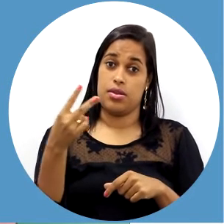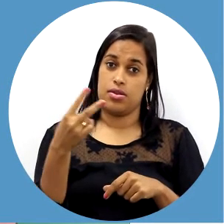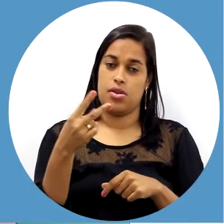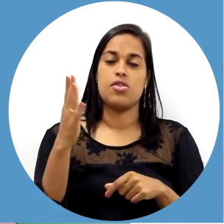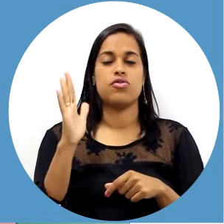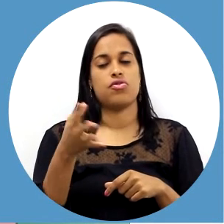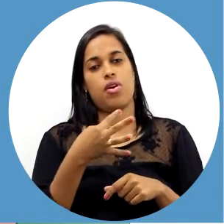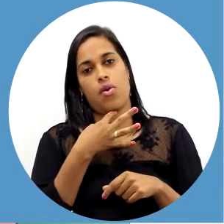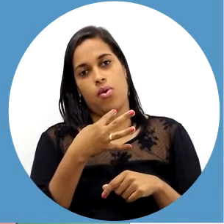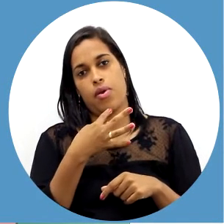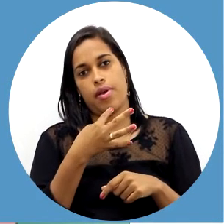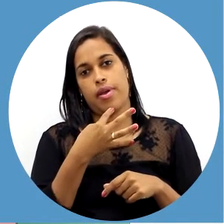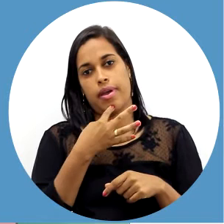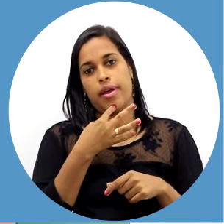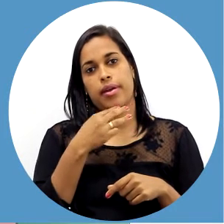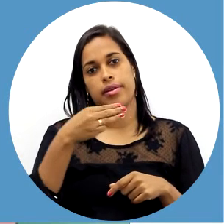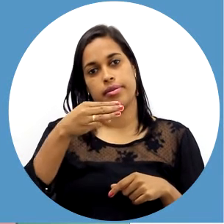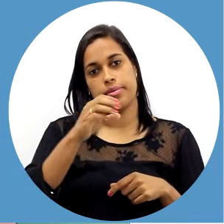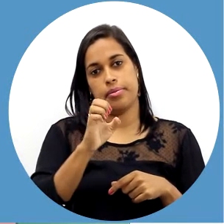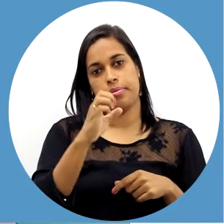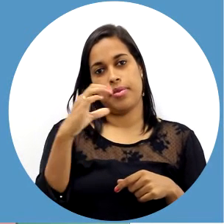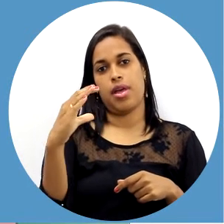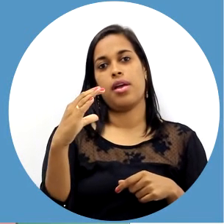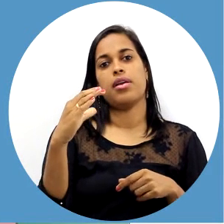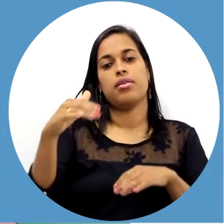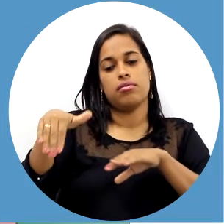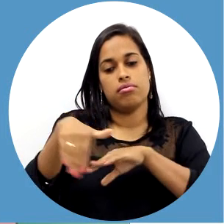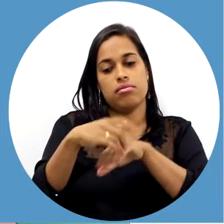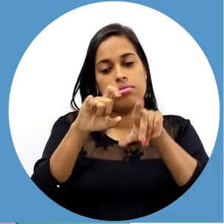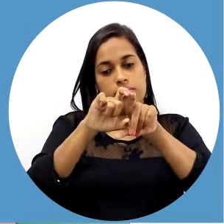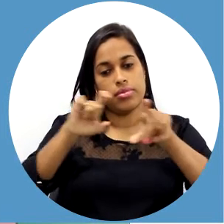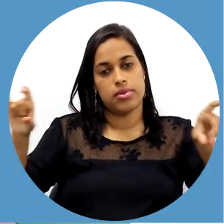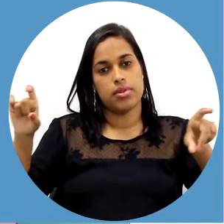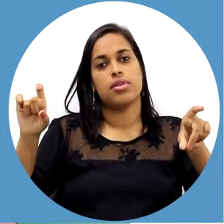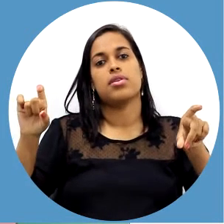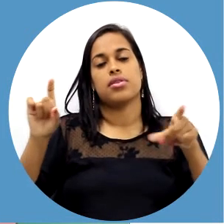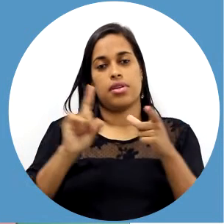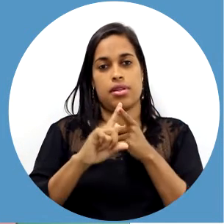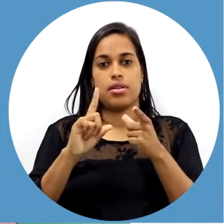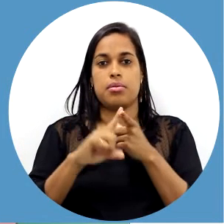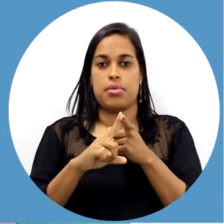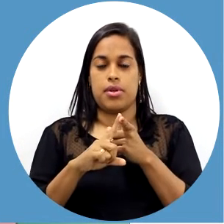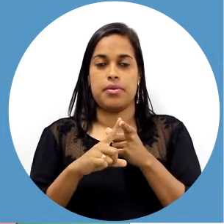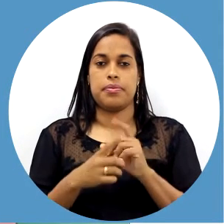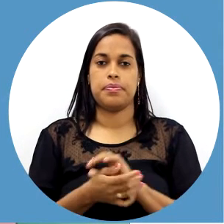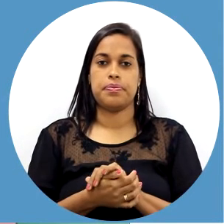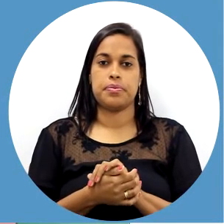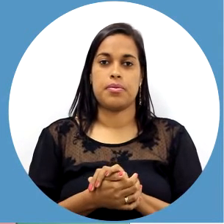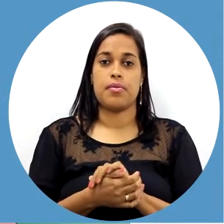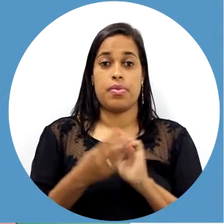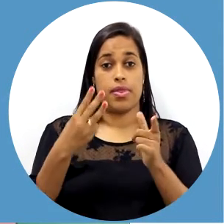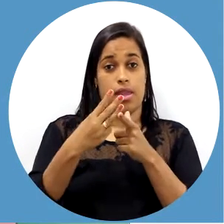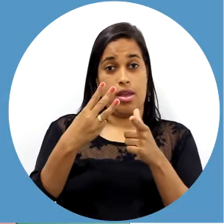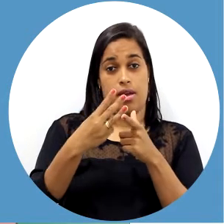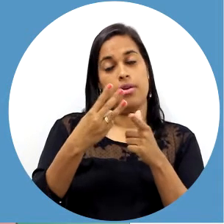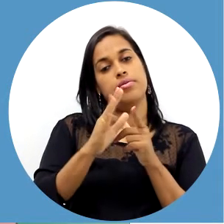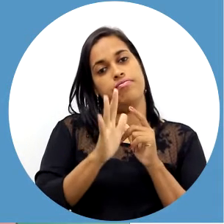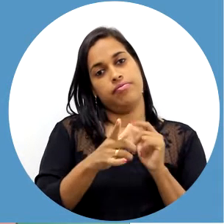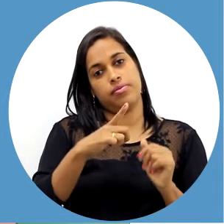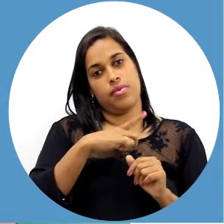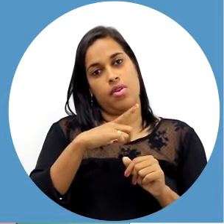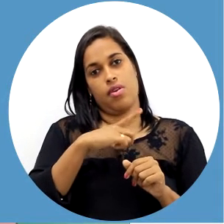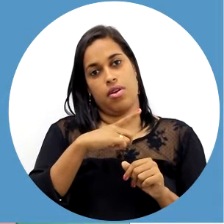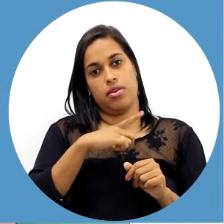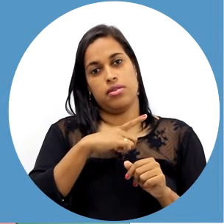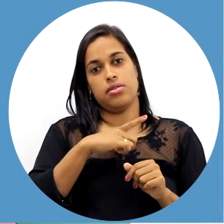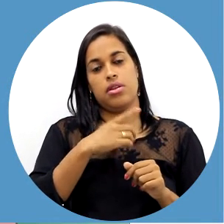conhece o endereço MAC, o hub não conhece, o switch é capaz de fazê-lo. Na camada 3 eu já tenho